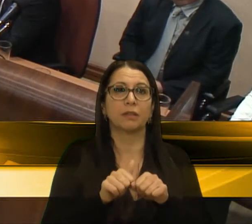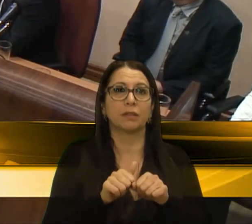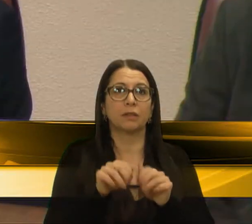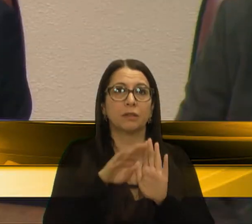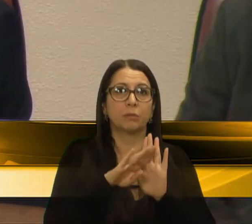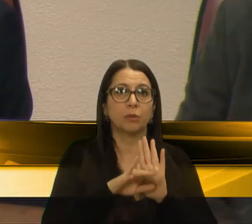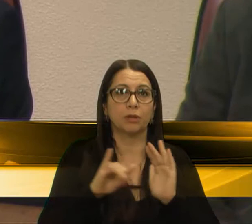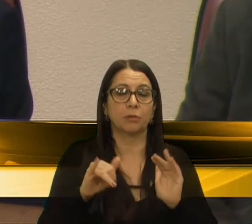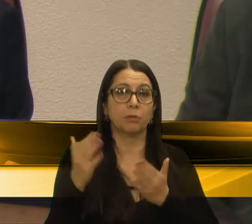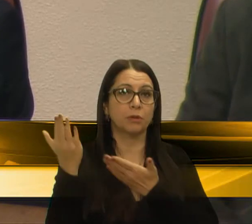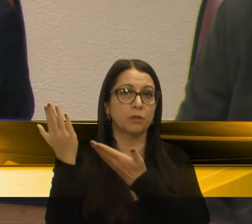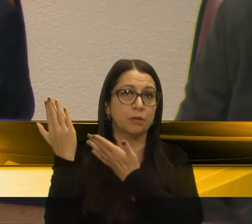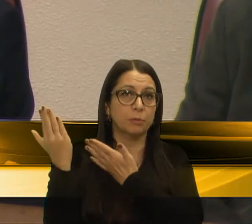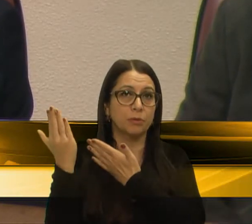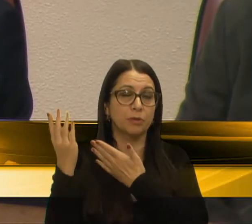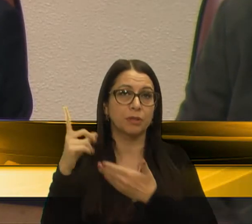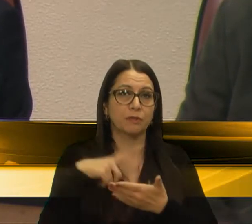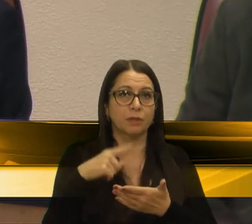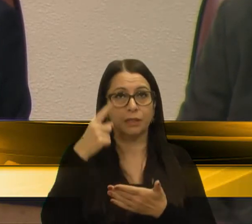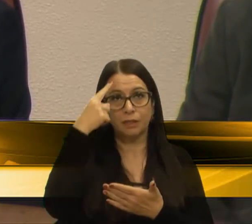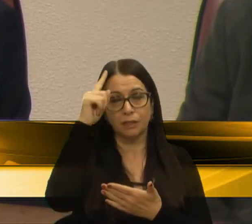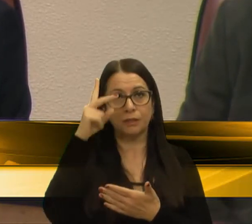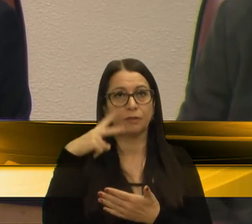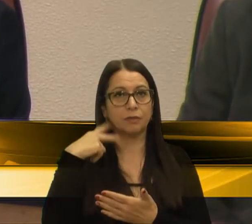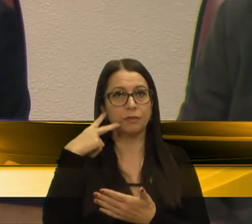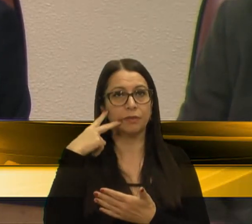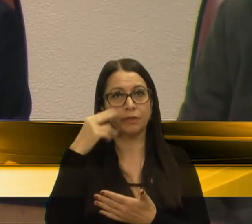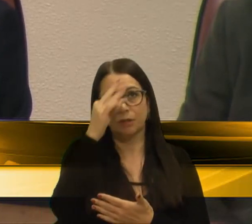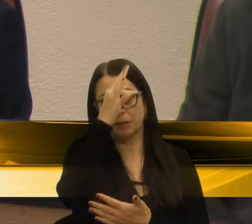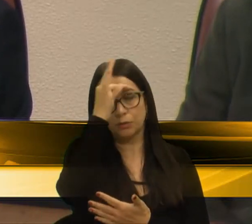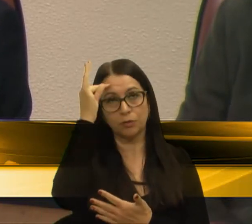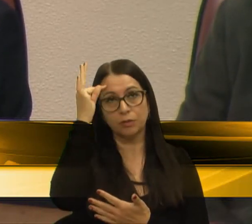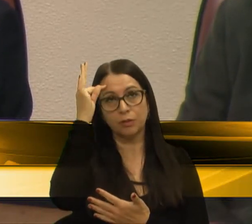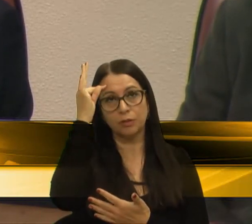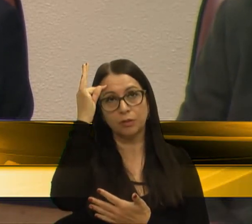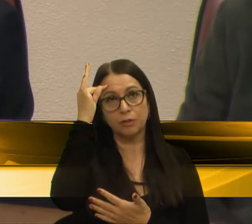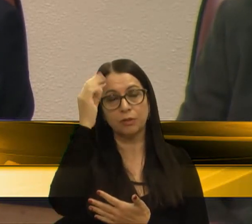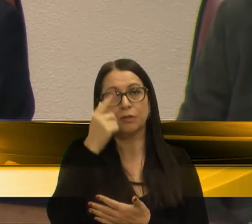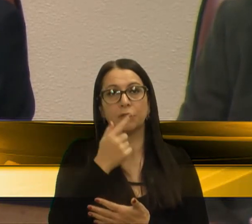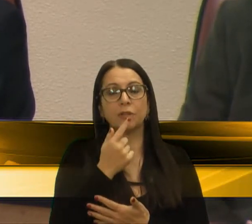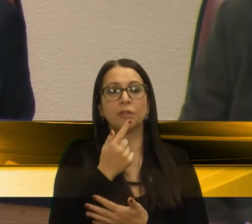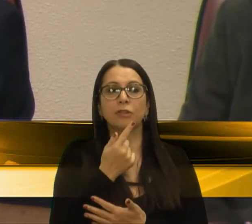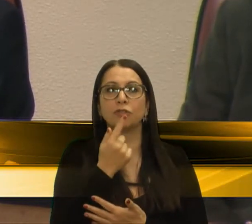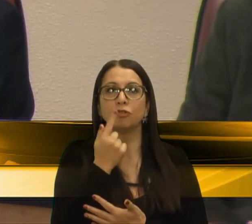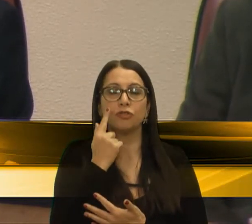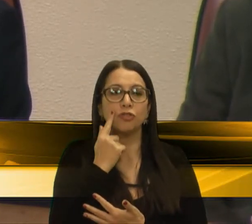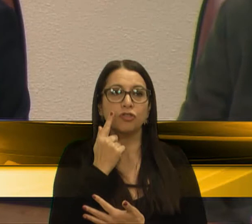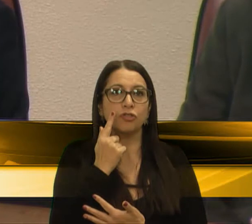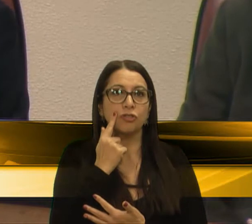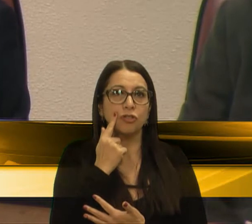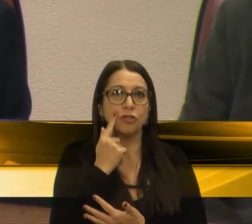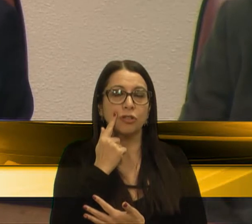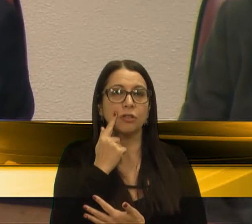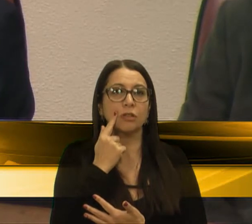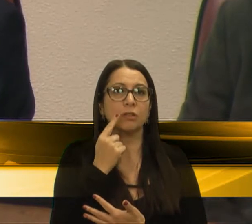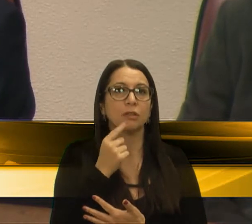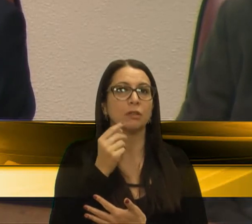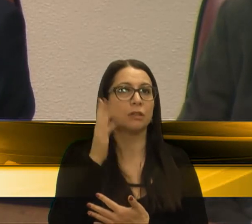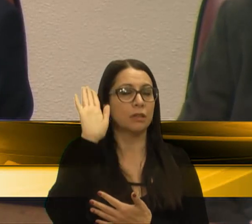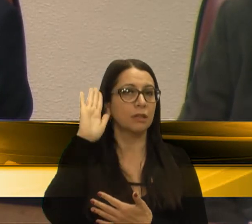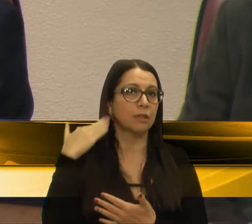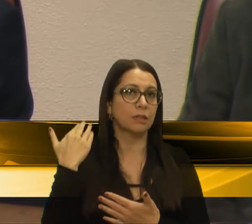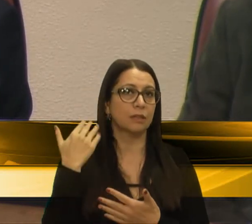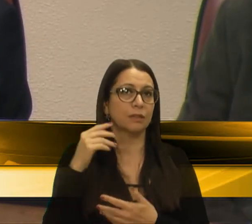programa aqui, dessa homenagem, teve a iniciativa dos vereadores Toigo, Geni e Ana Corso. A